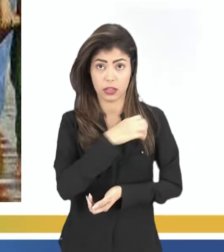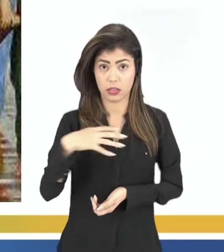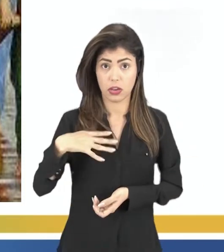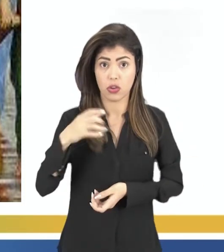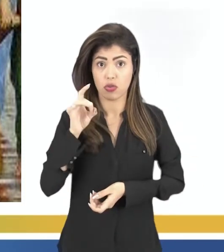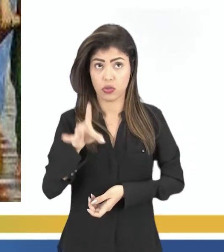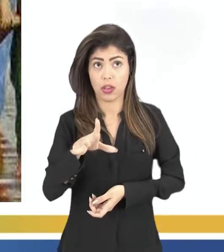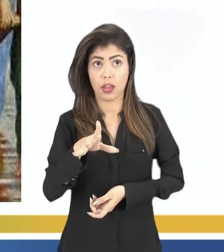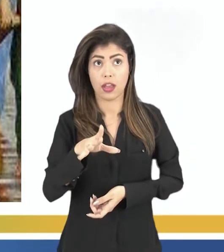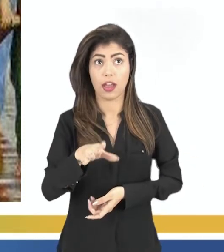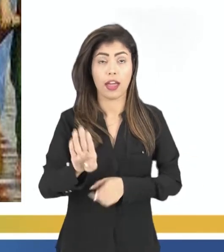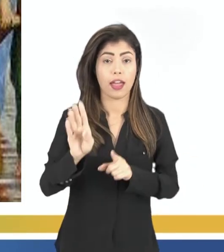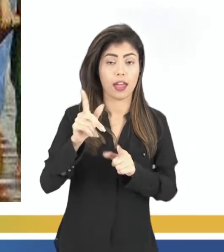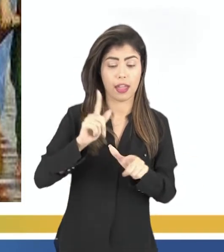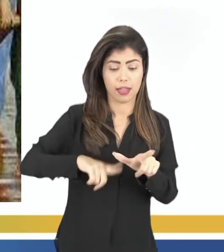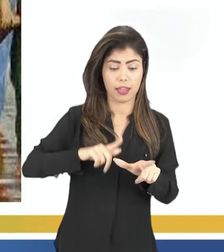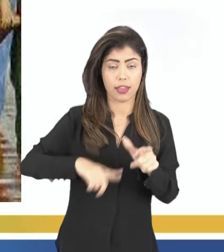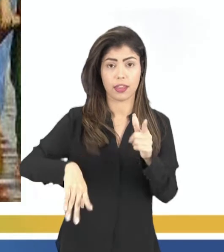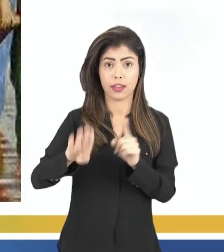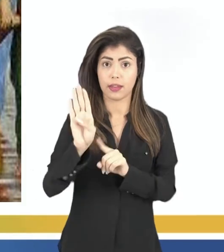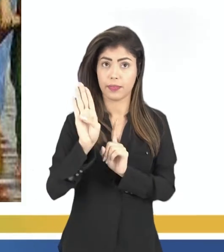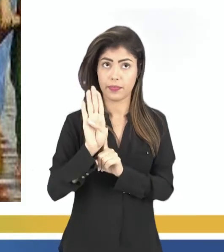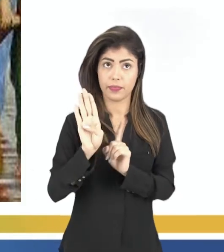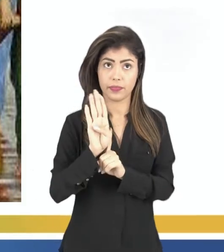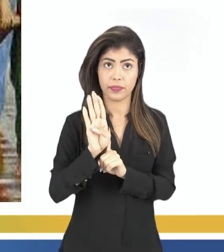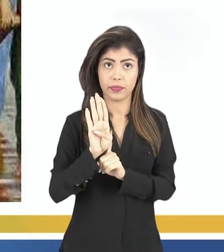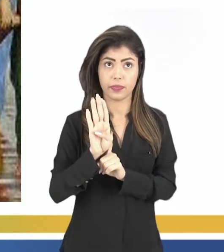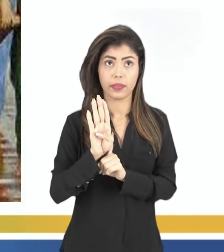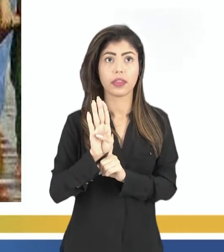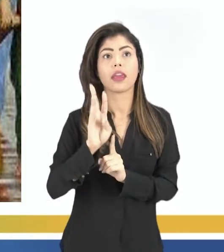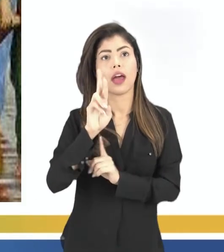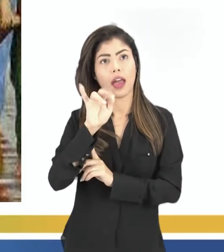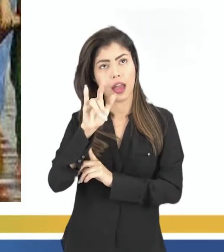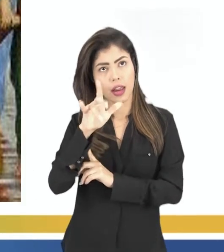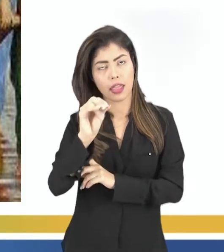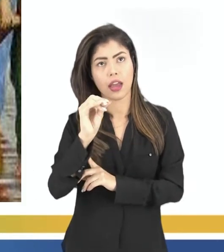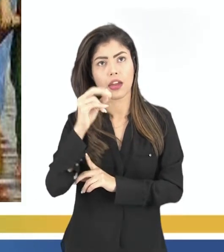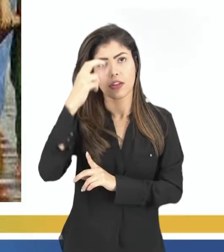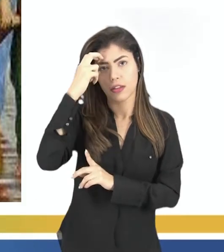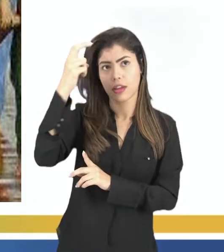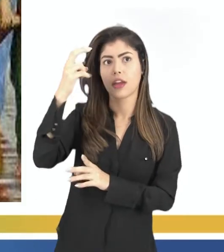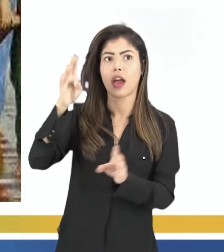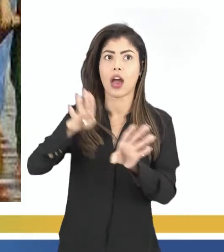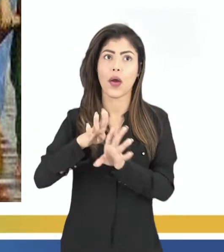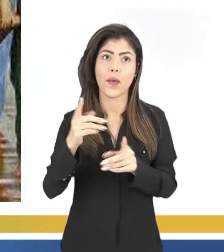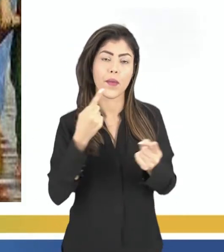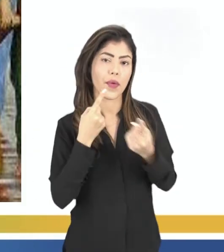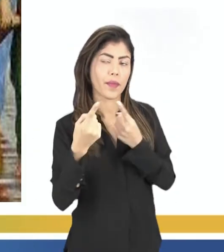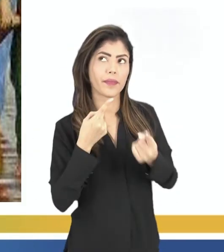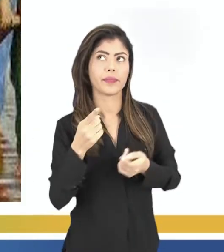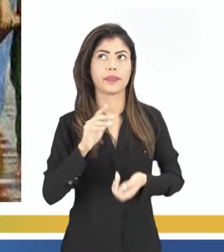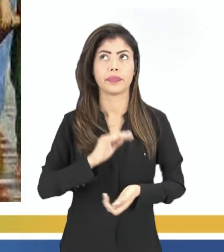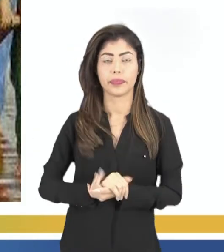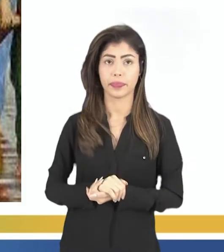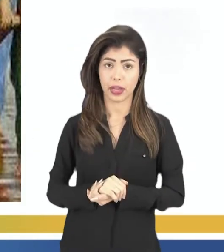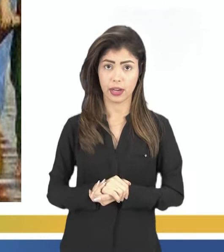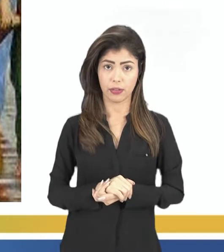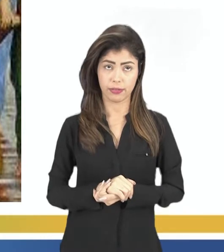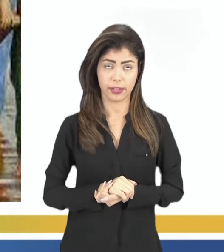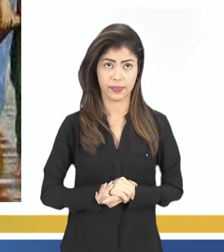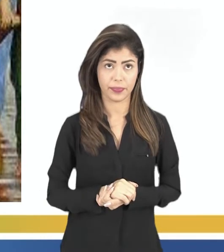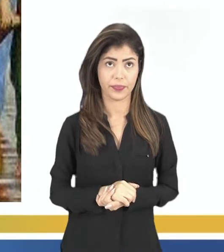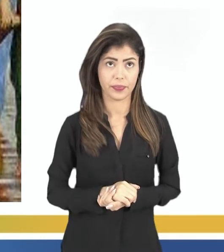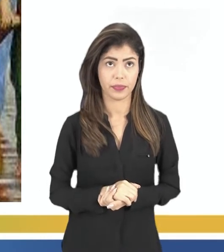Então, só pode ser a letra B, super fácil. Realidade inteligível por meio do método dialético. Só pode ser a B, uma questão muito